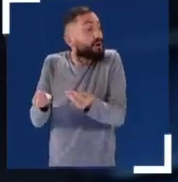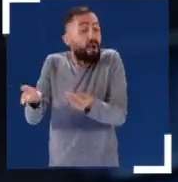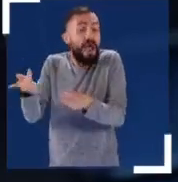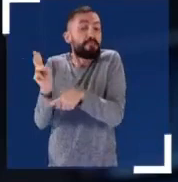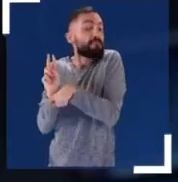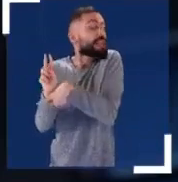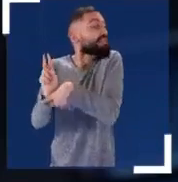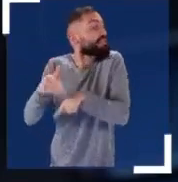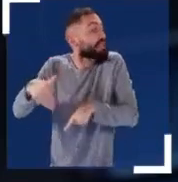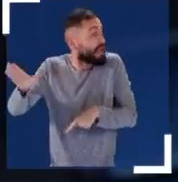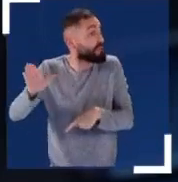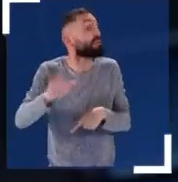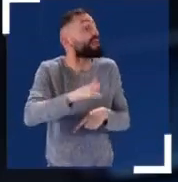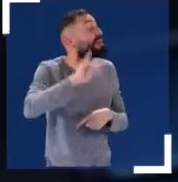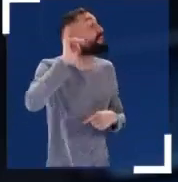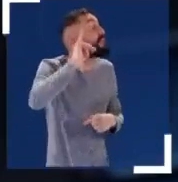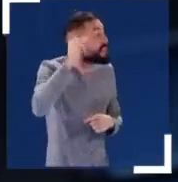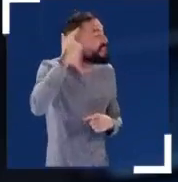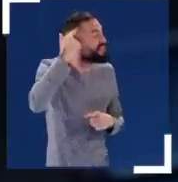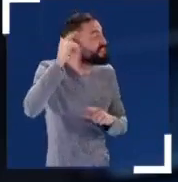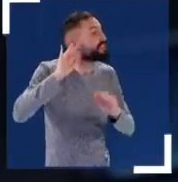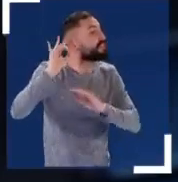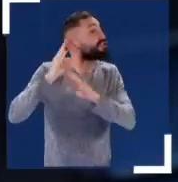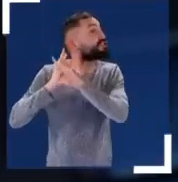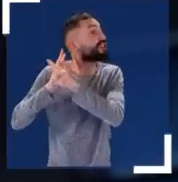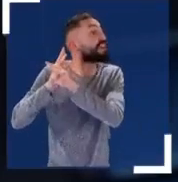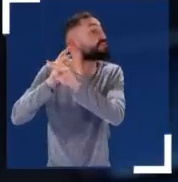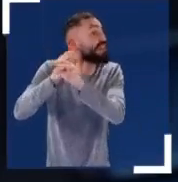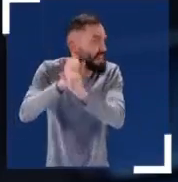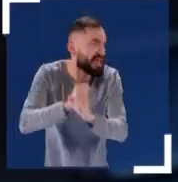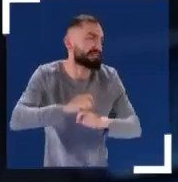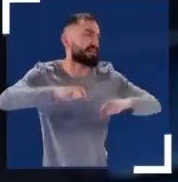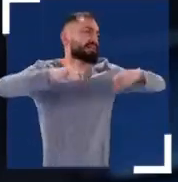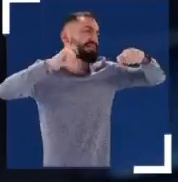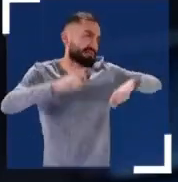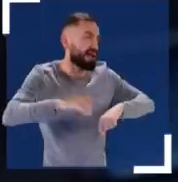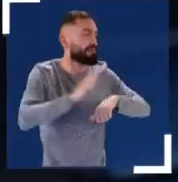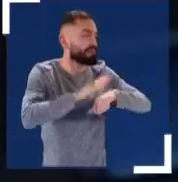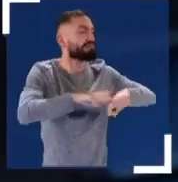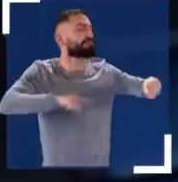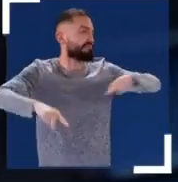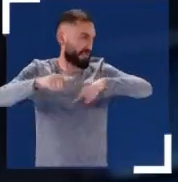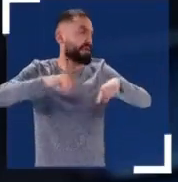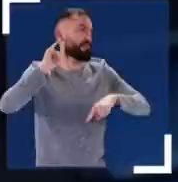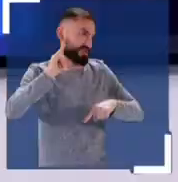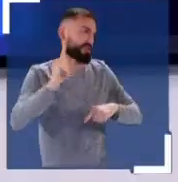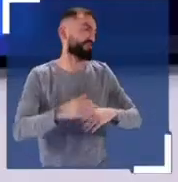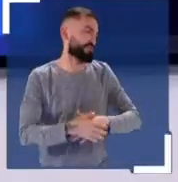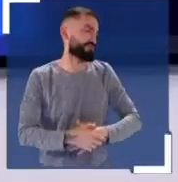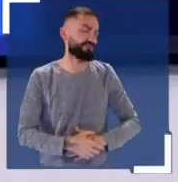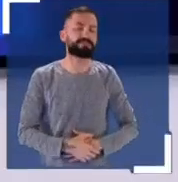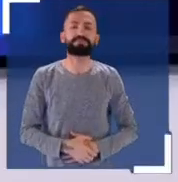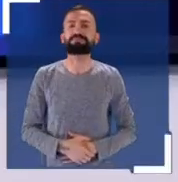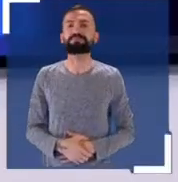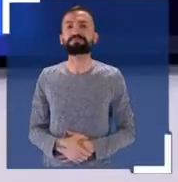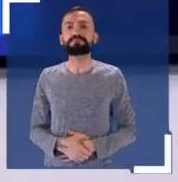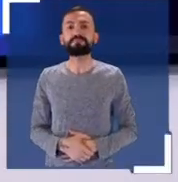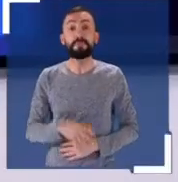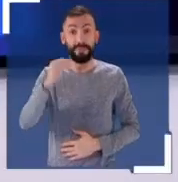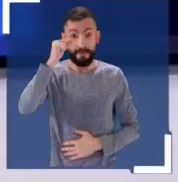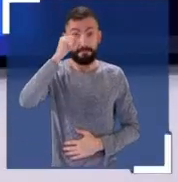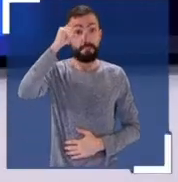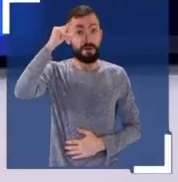você sabe a fórmula, tem a experiência política para fazer e a experiência administrativa junto. Candidato Márcio França,